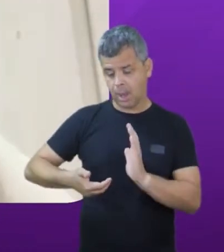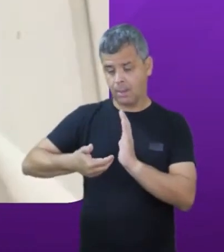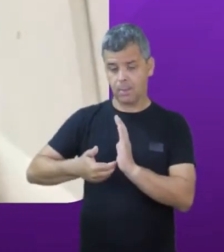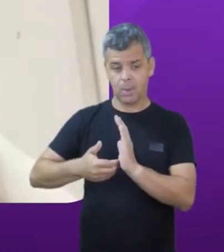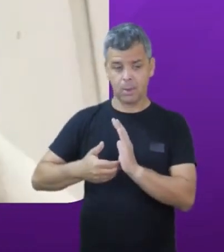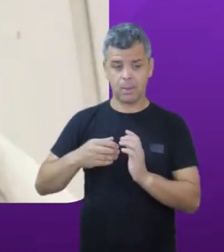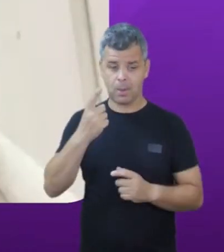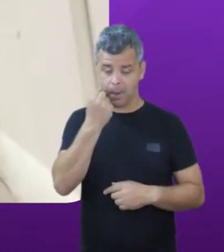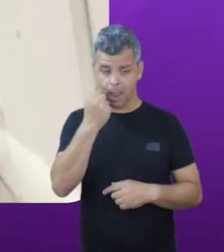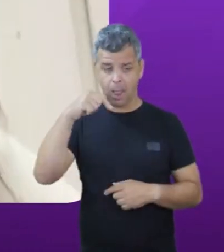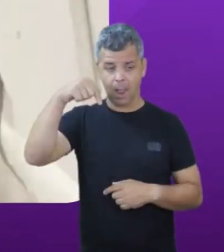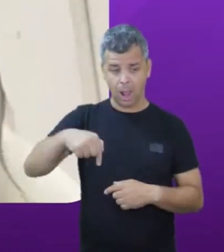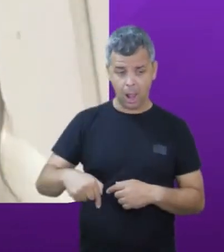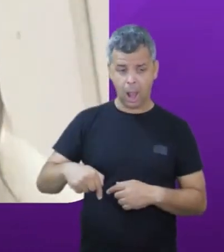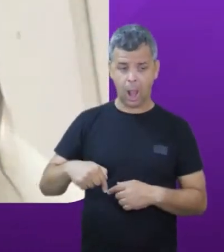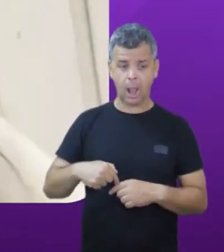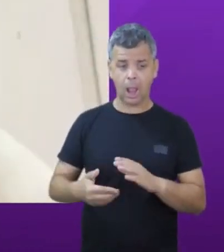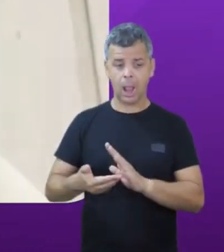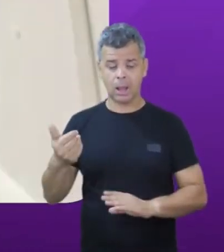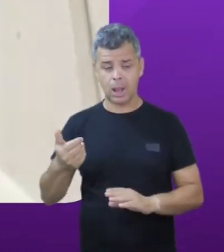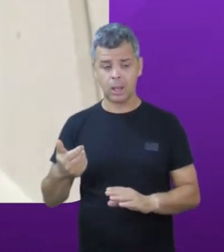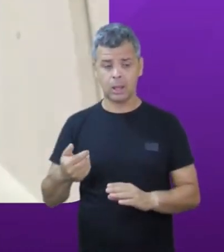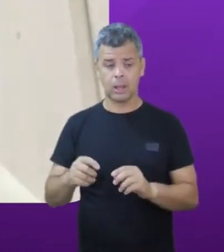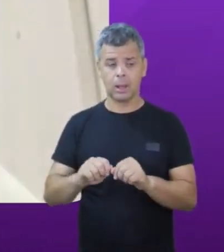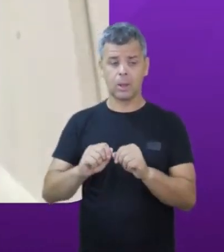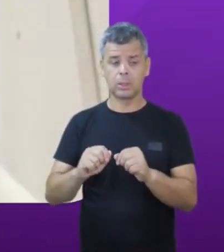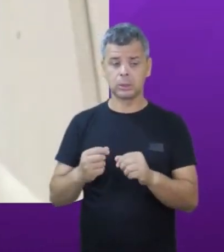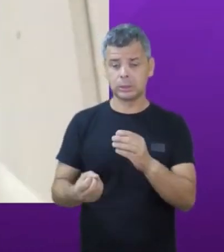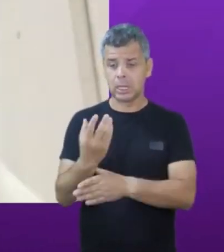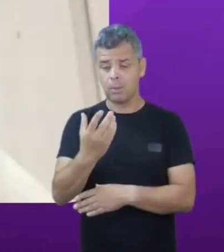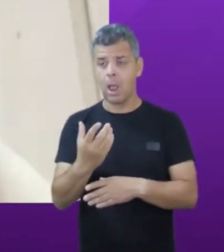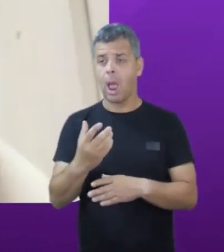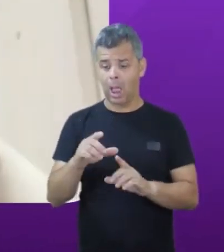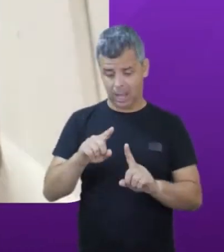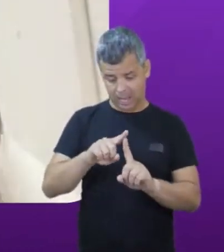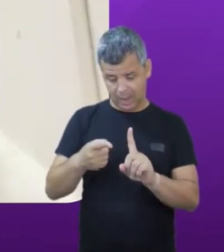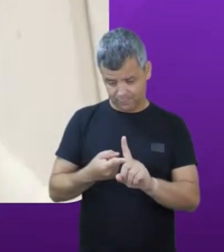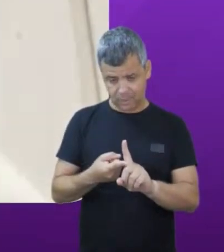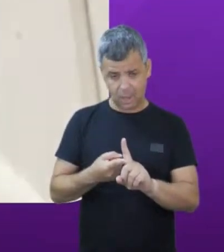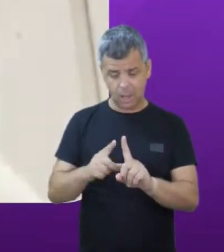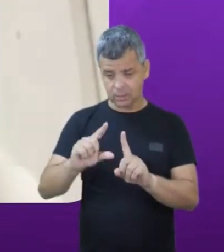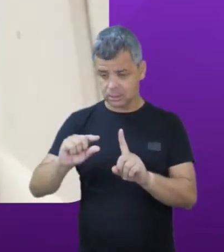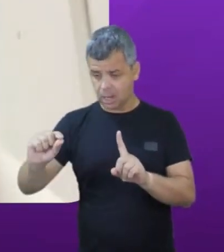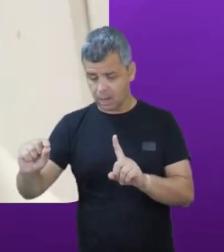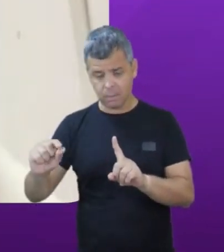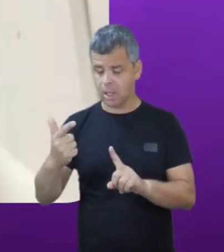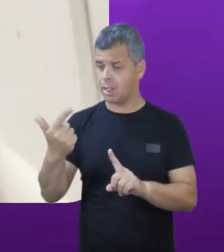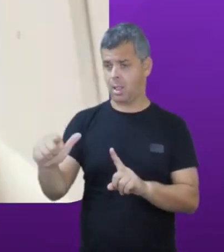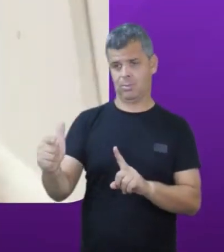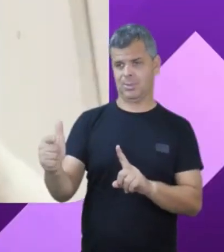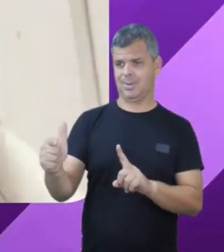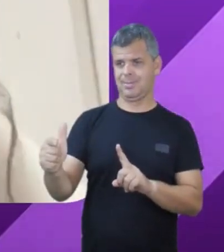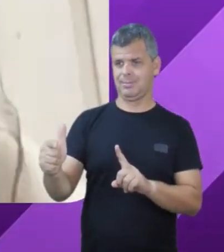Maceió. Aqui, a gente instituiu a licença maternidade em 2022, por exemplo. Até 2022 não tinha licença